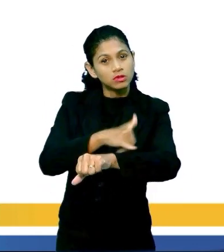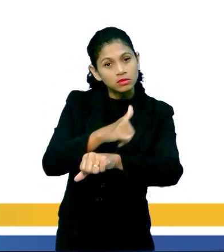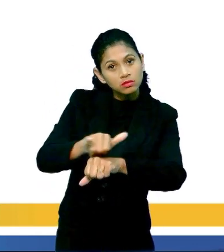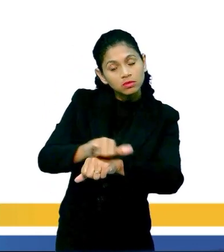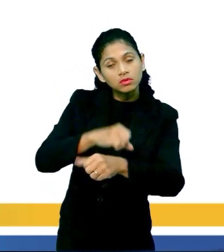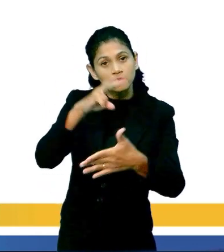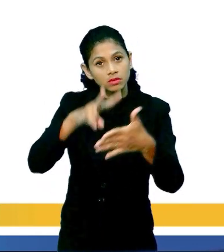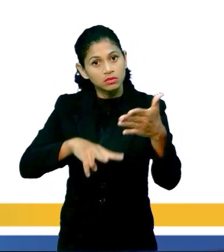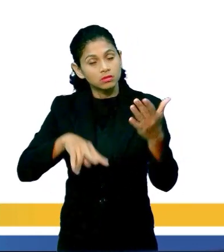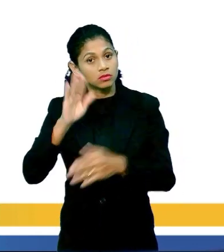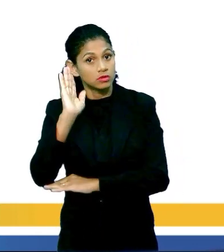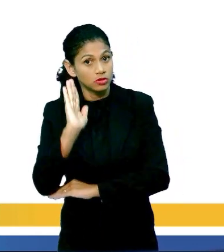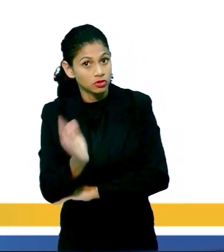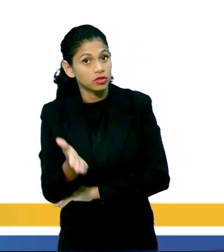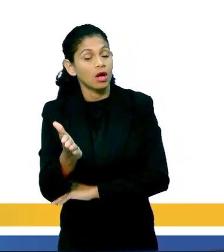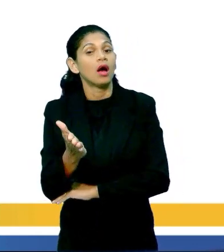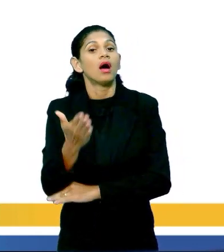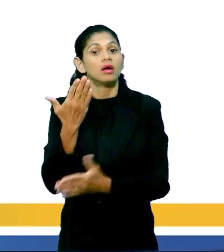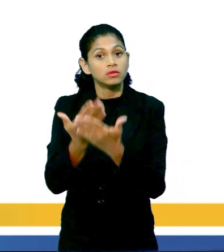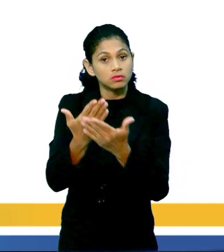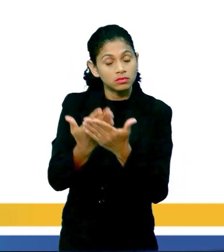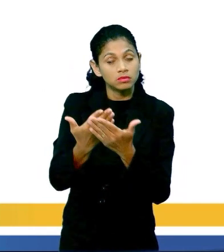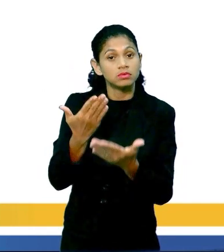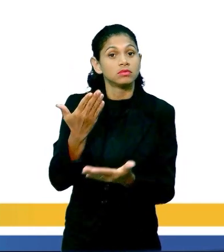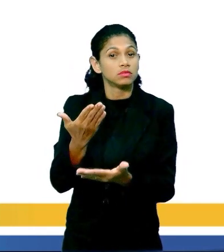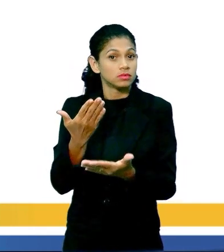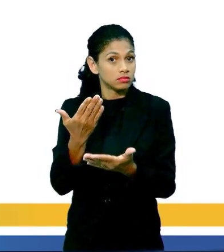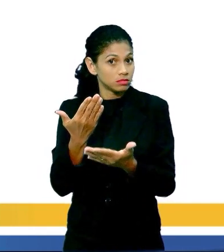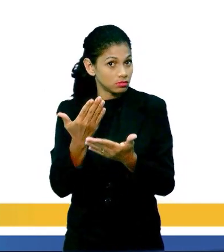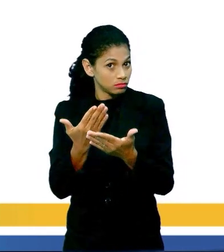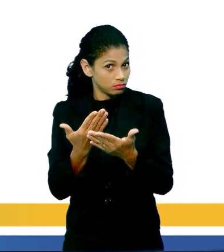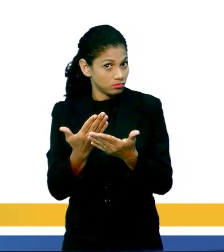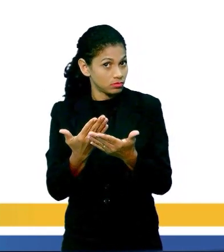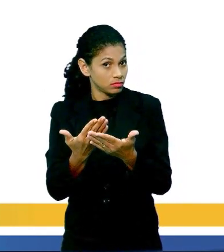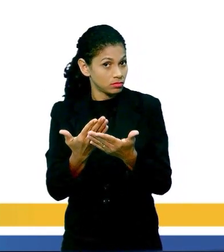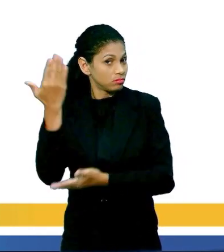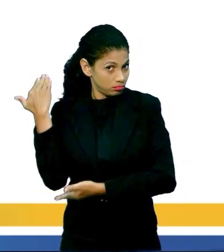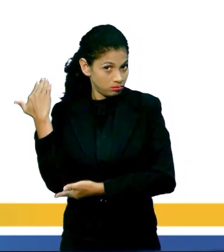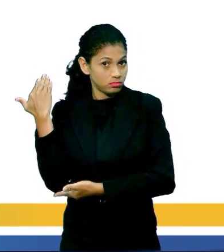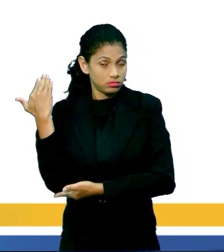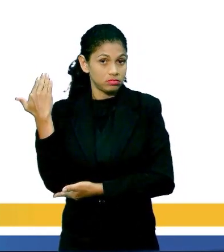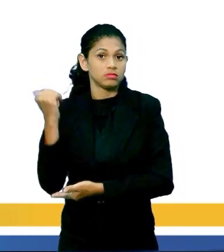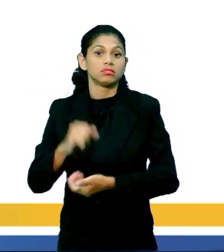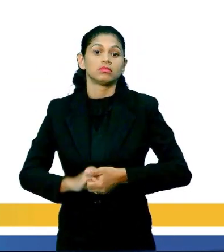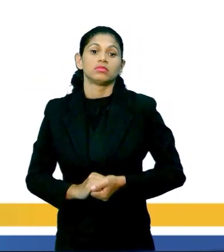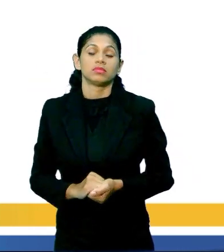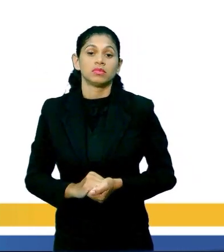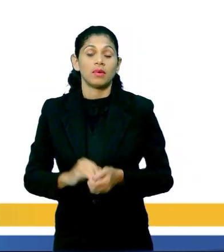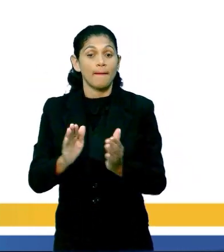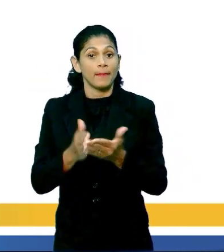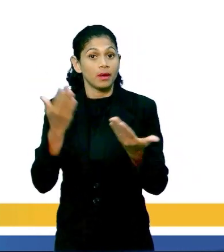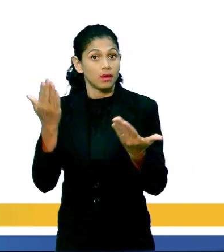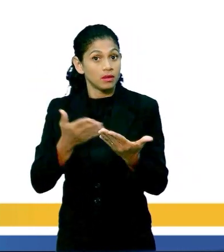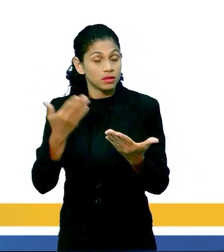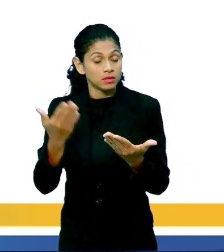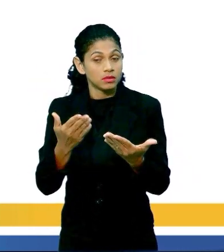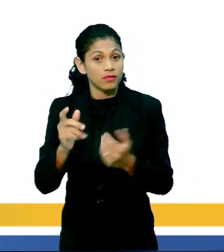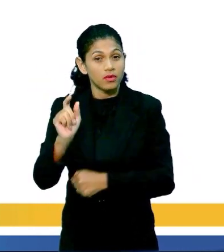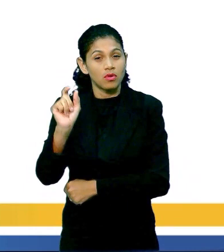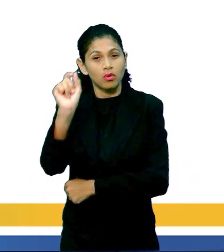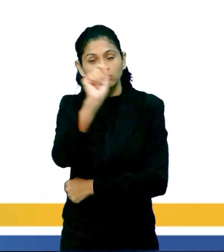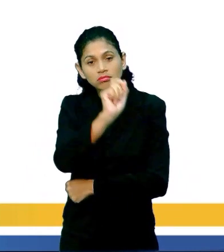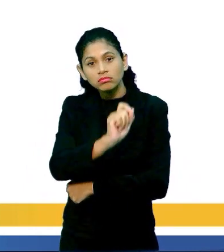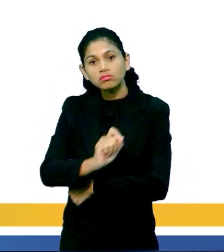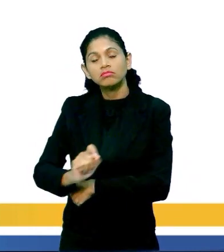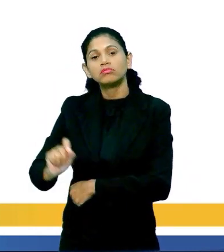que nós já estudamos em aulas anteriores, ok? Vocês aí em casa vão pegar o livro de vocês e vão circular